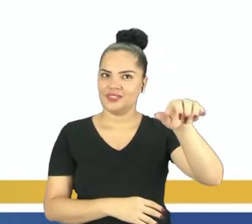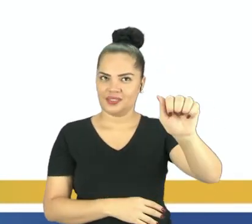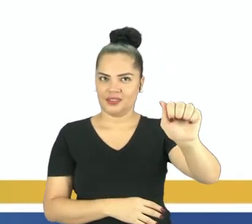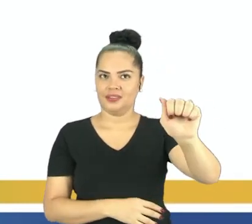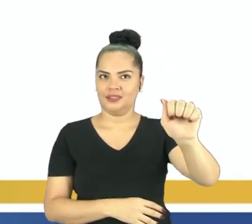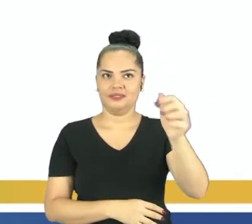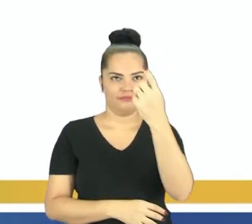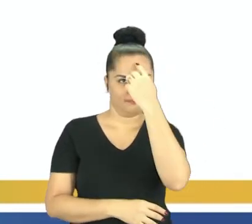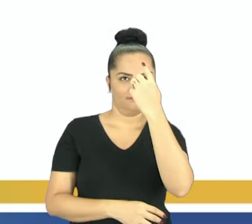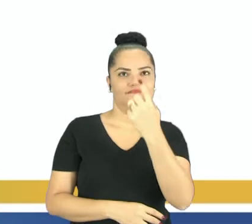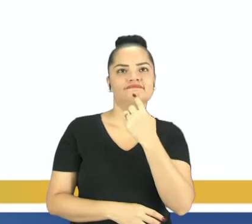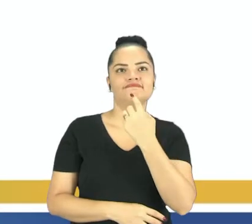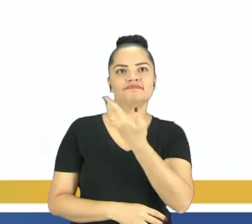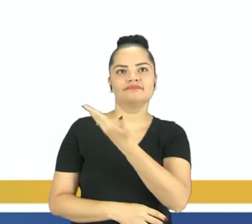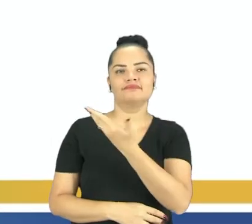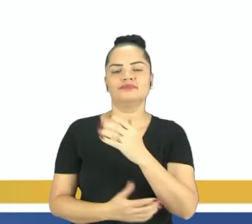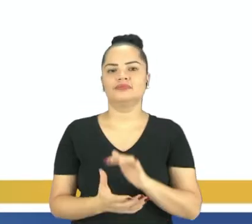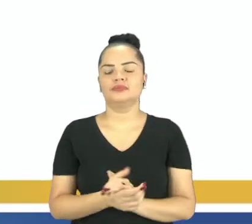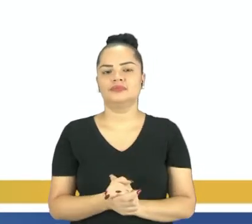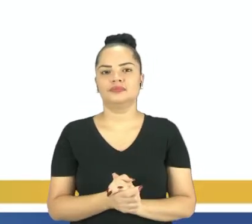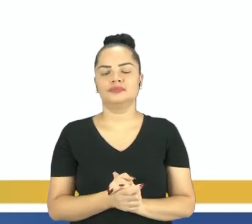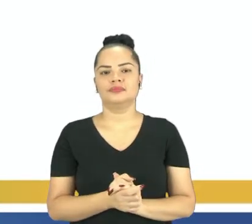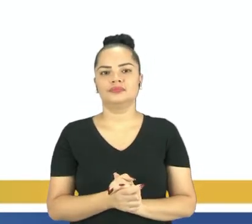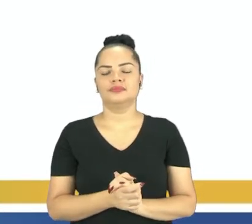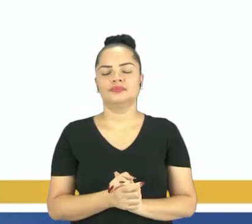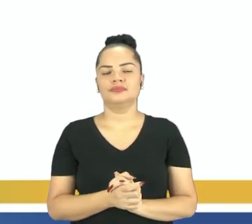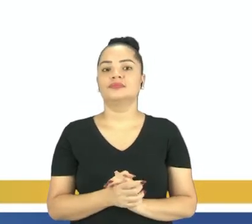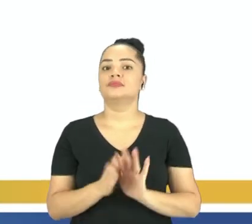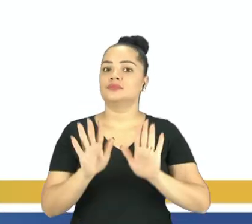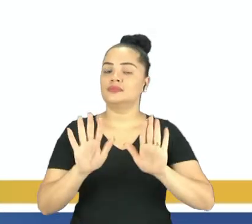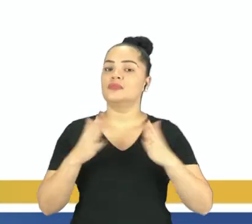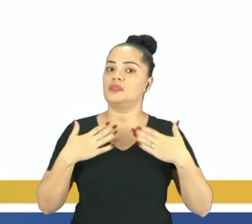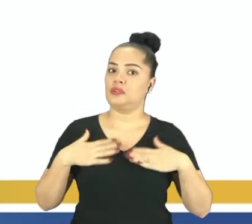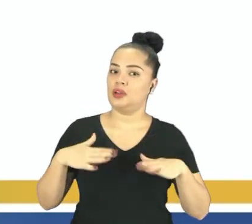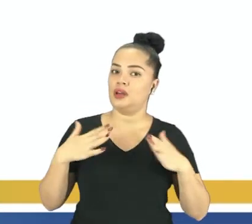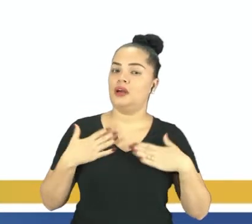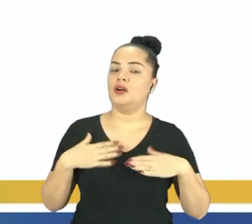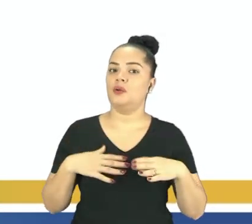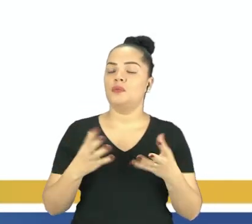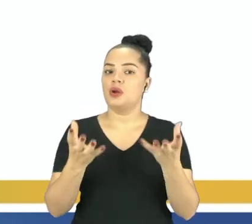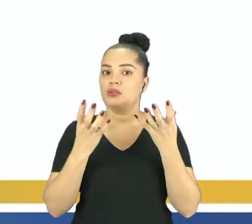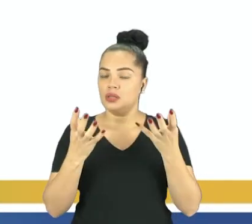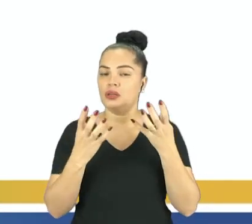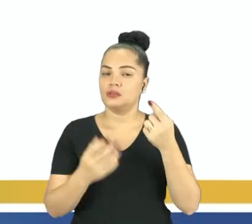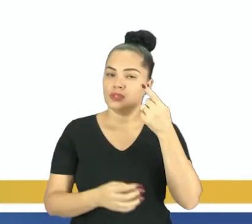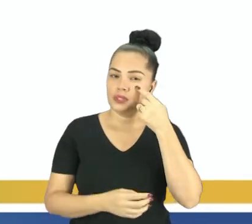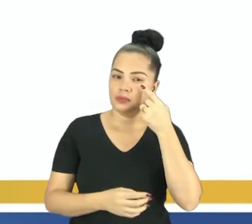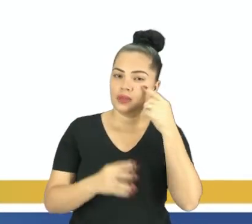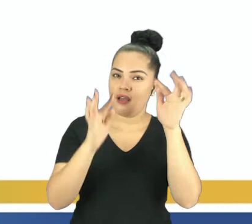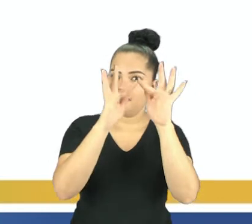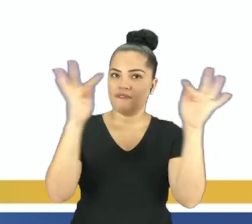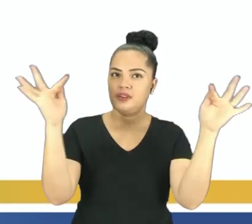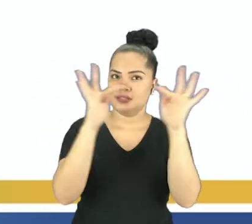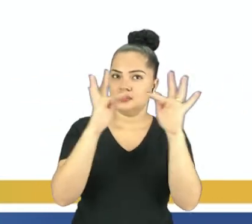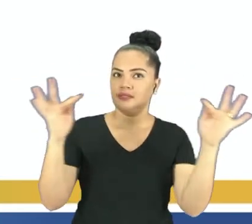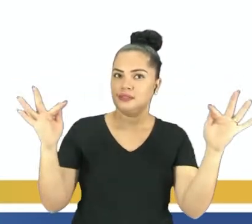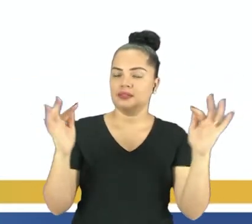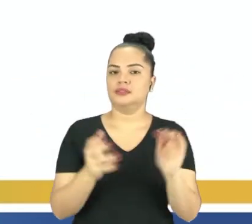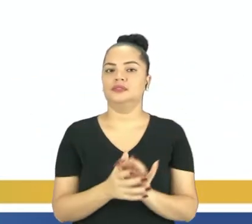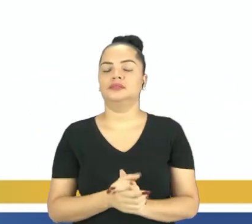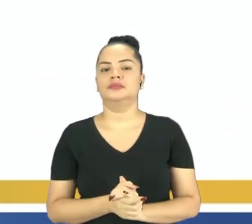didn't understand. Eu não vou dar a tradução agora, porque eu quero que vocês pensem um pouquinho nas frases em inglês, ok? I